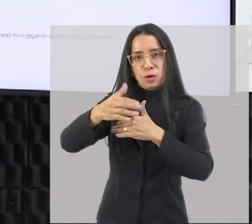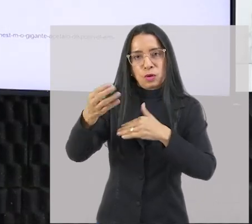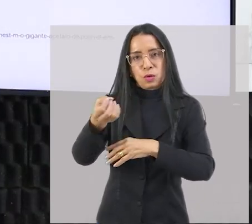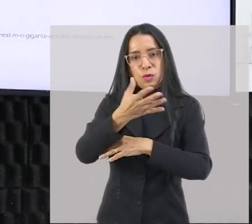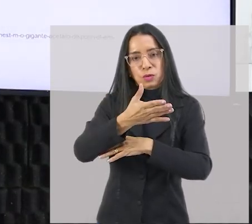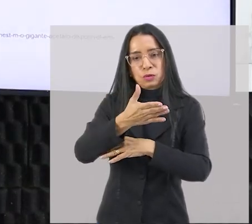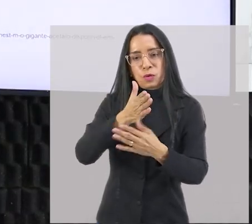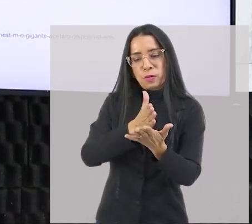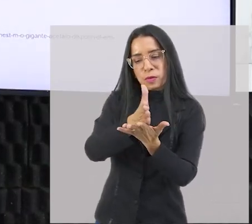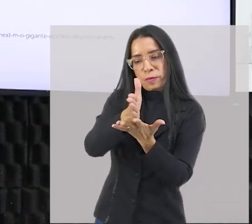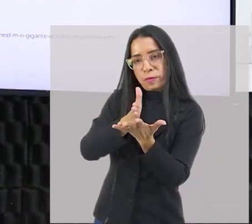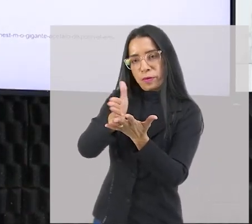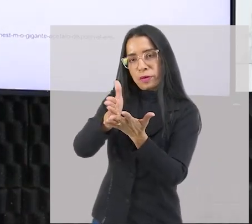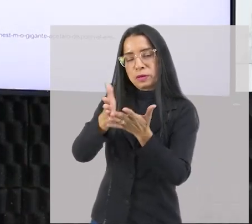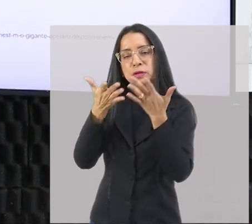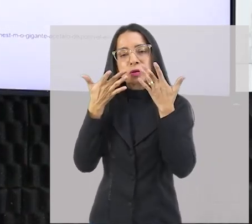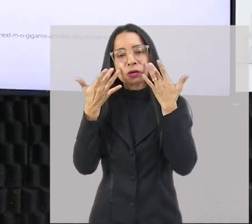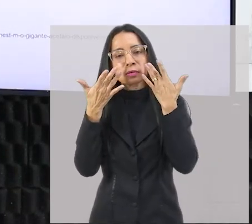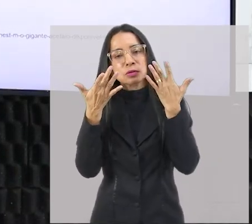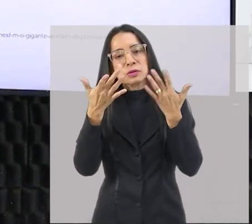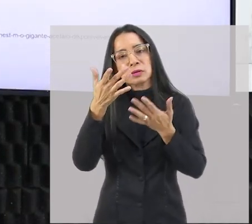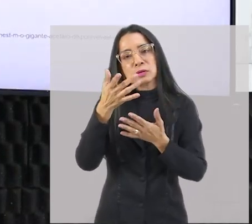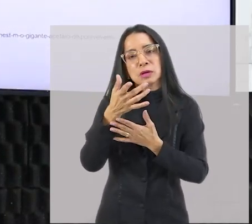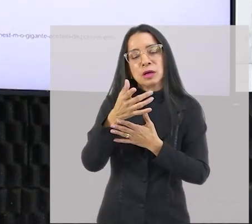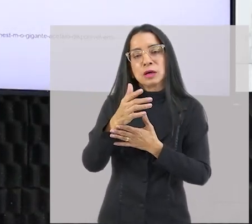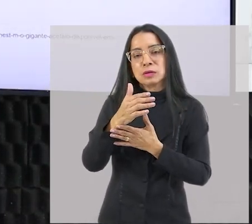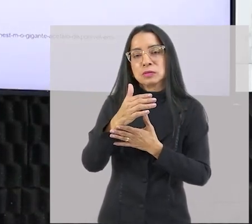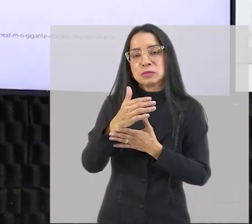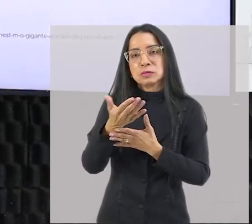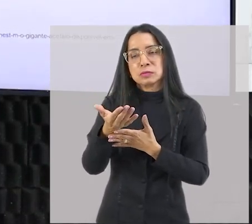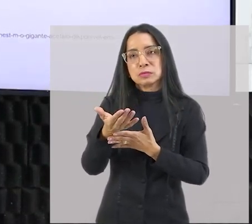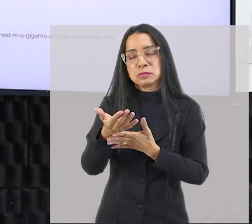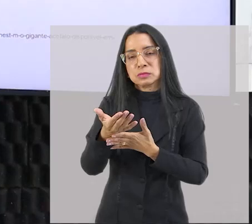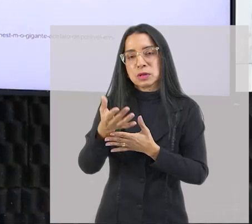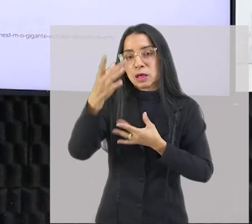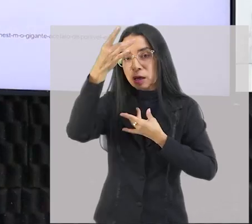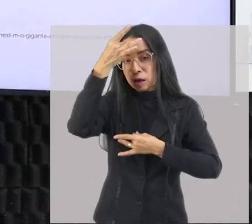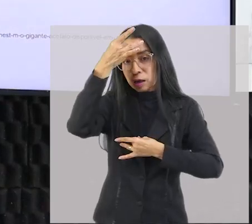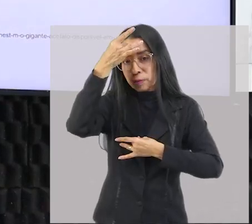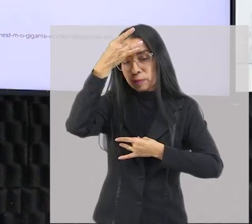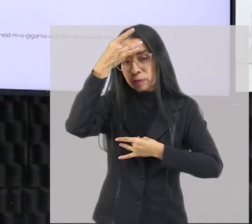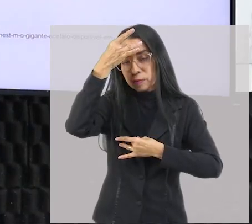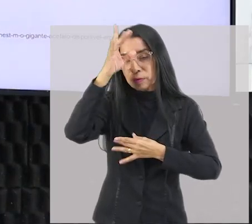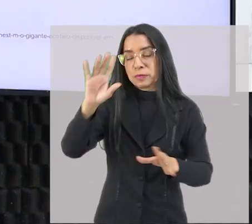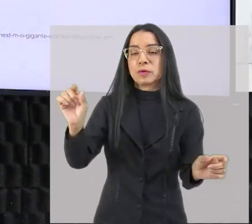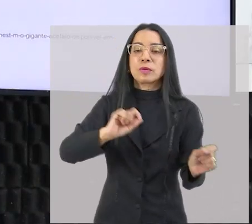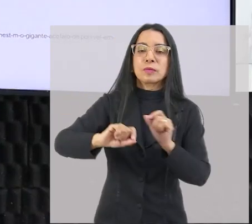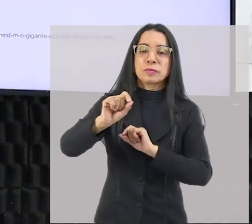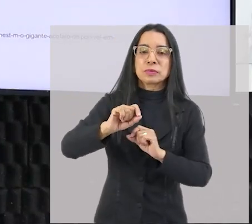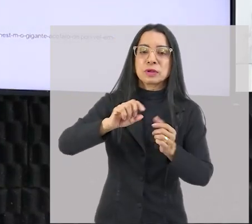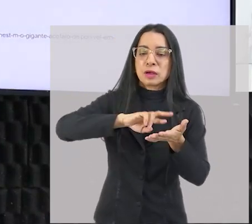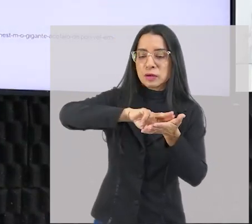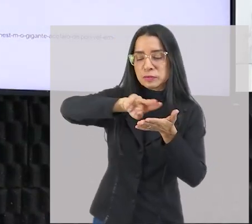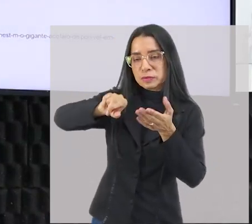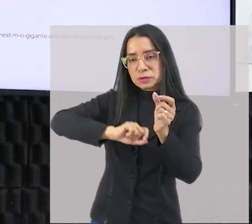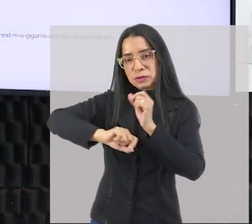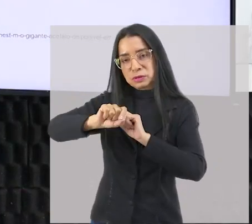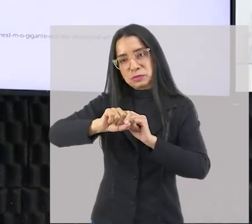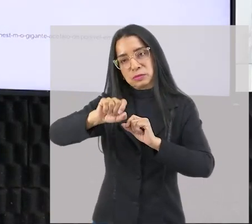novas vertentes artísticas. A performance, as variações de expressionismo, o abstracionismo,